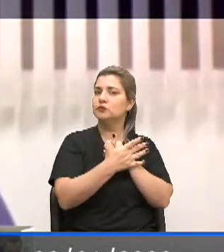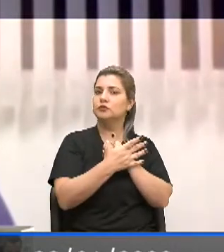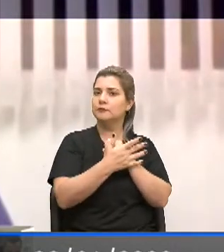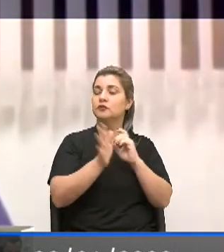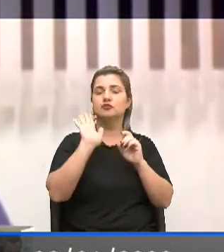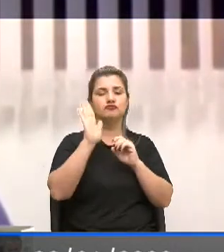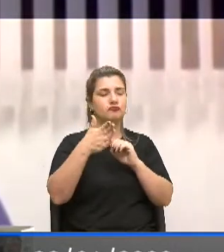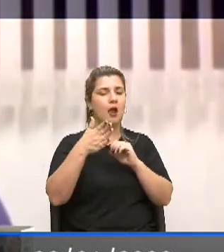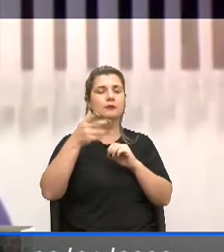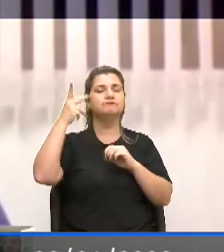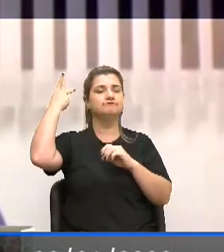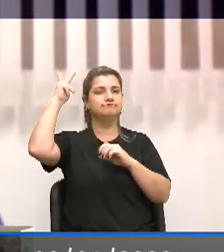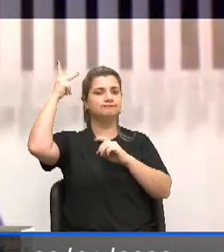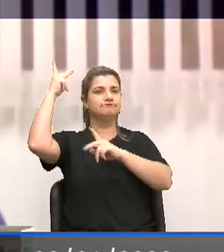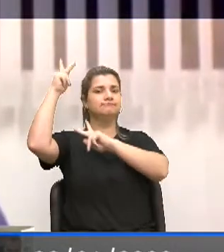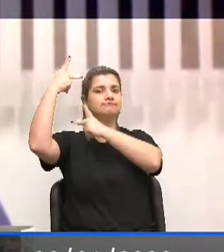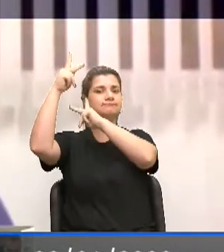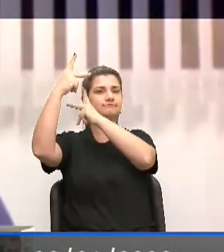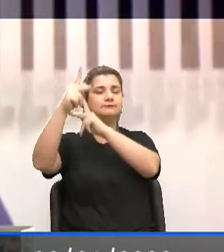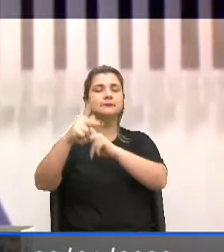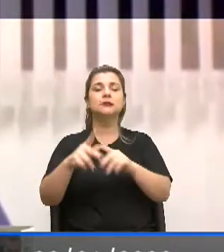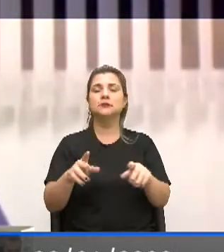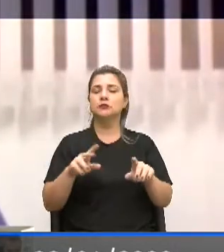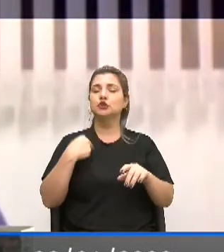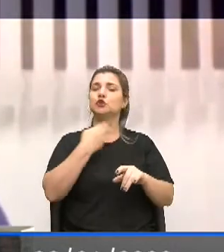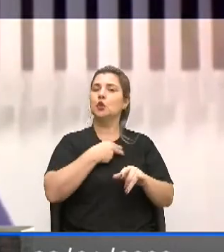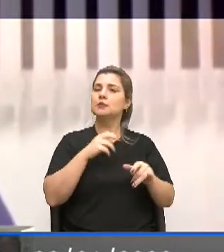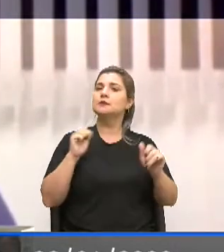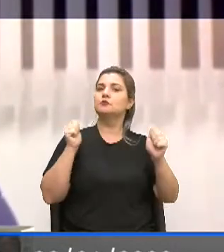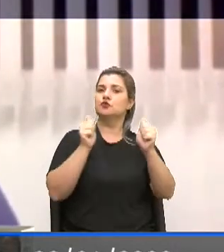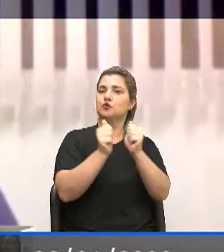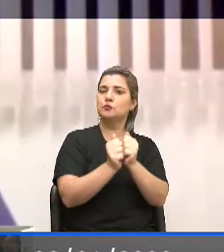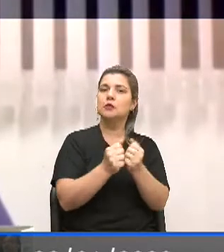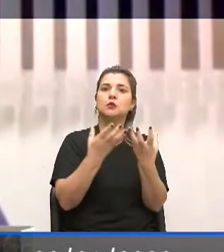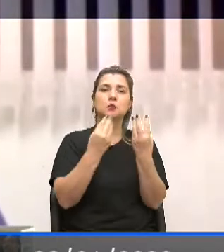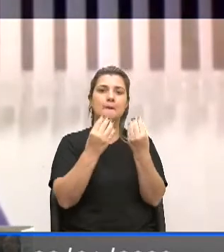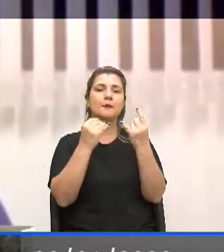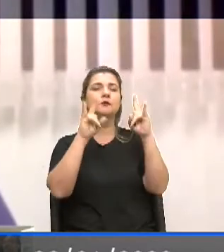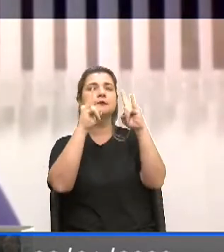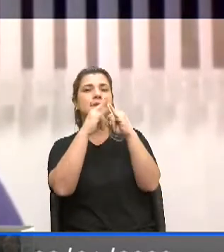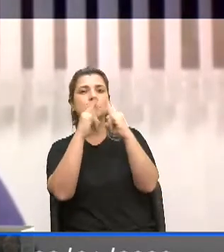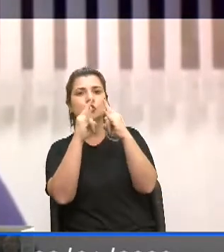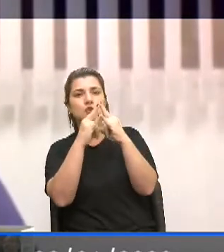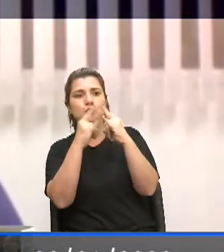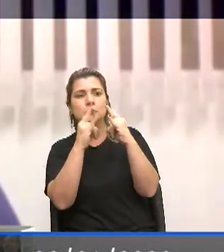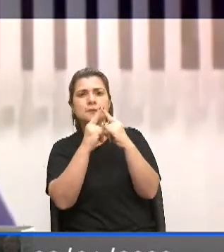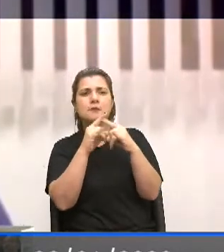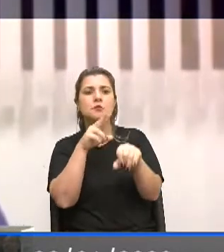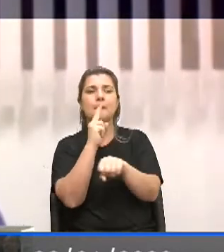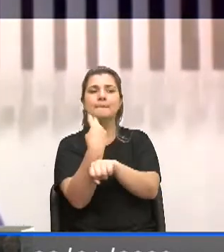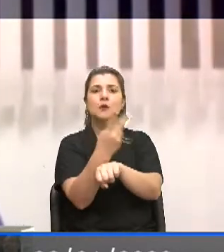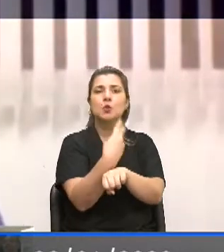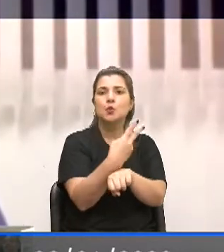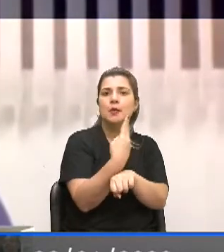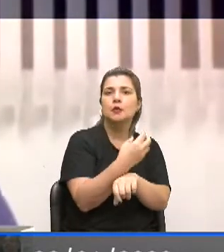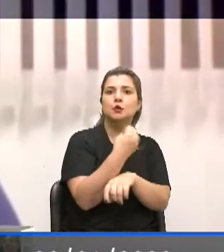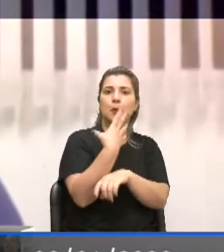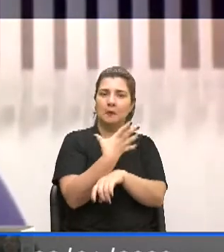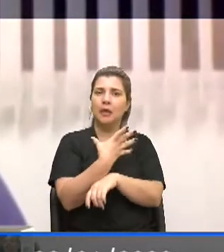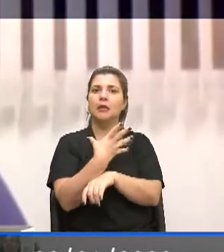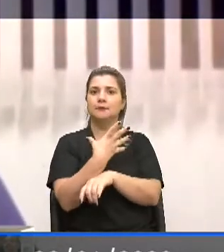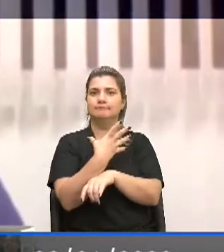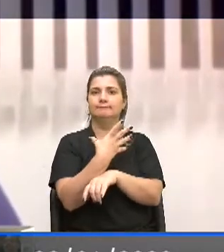juntando muitas pessoas, muitas instituições aqui, buscando um bem comum, né, um objetivo.